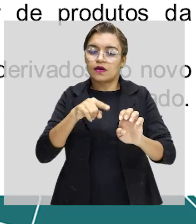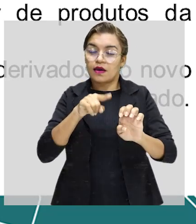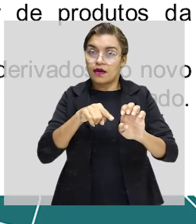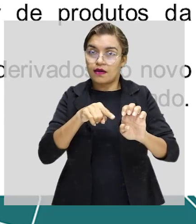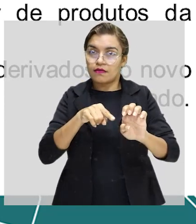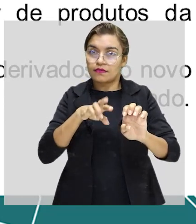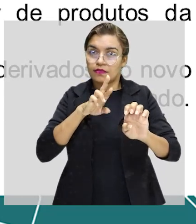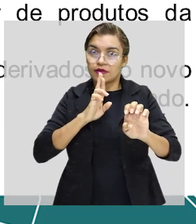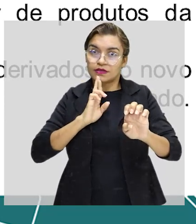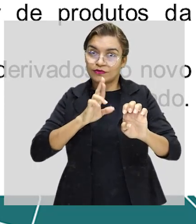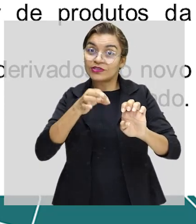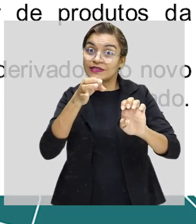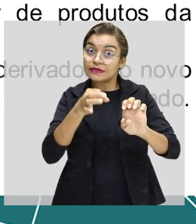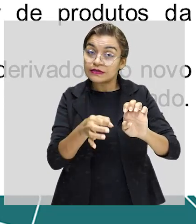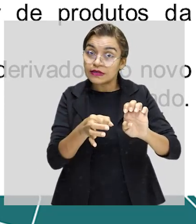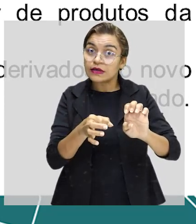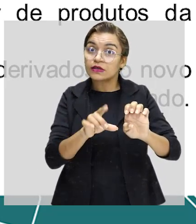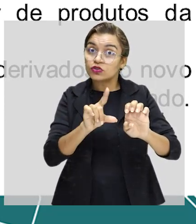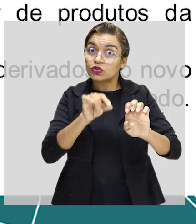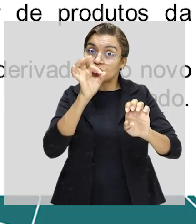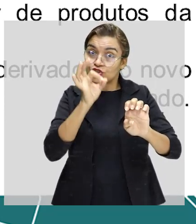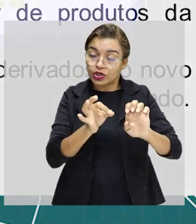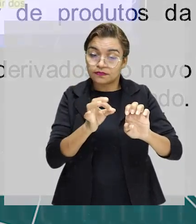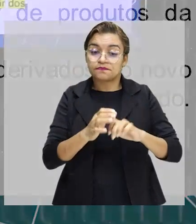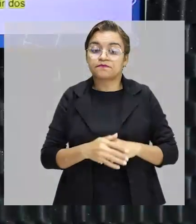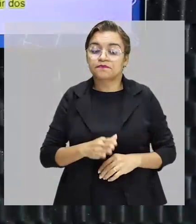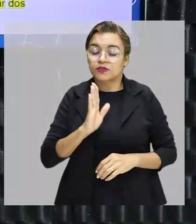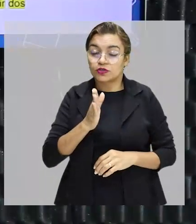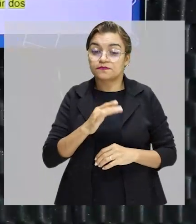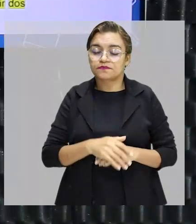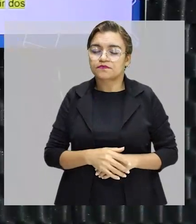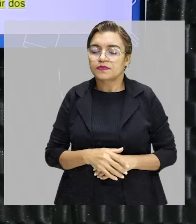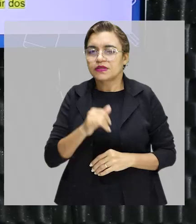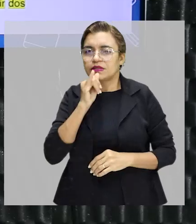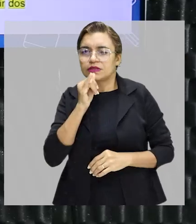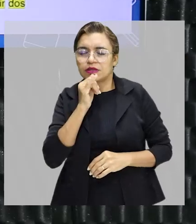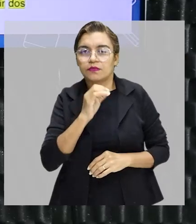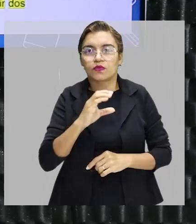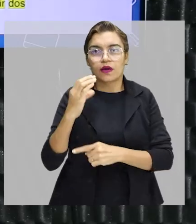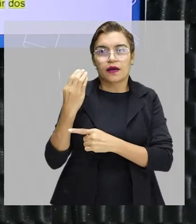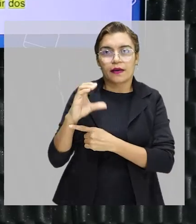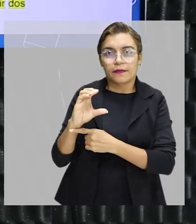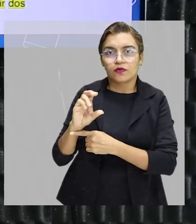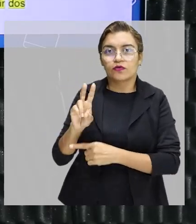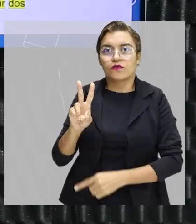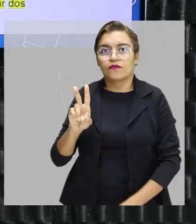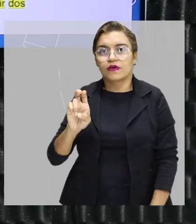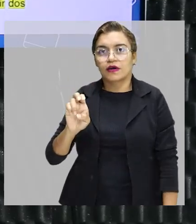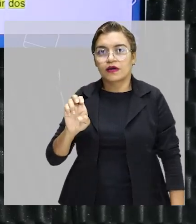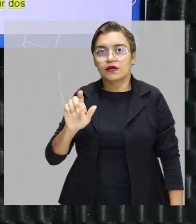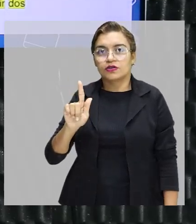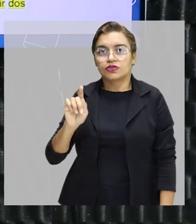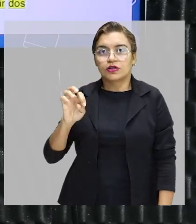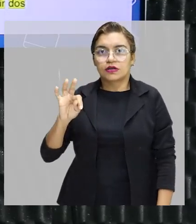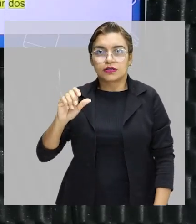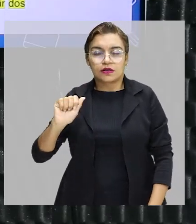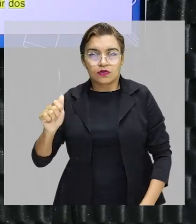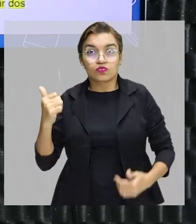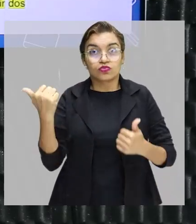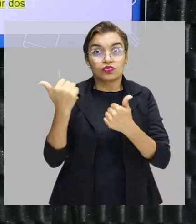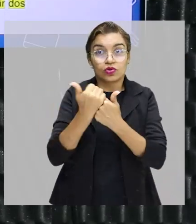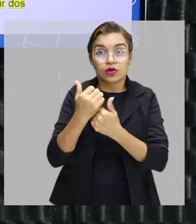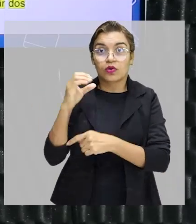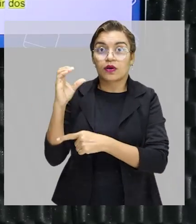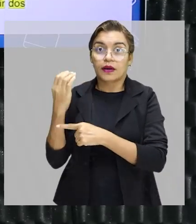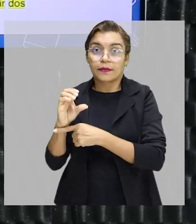logicamente, é a questão correta. Então, houve a troca do carvão vegetal pelo carvão mineral, certo? E